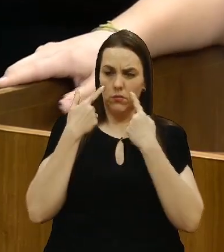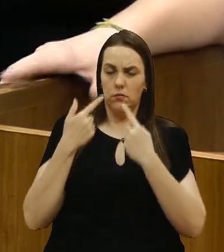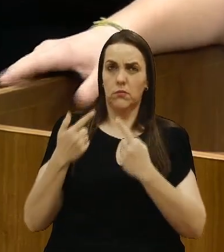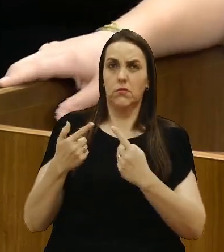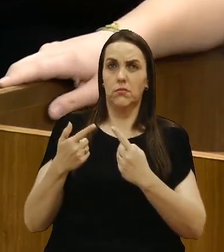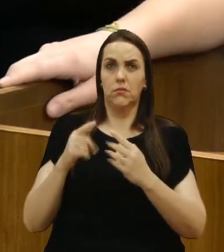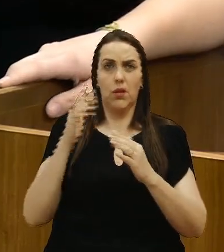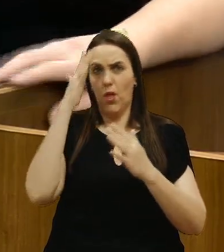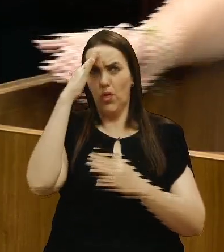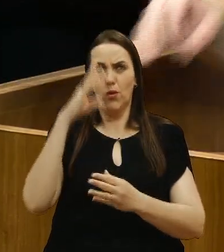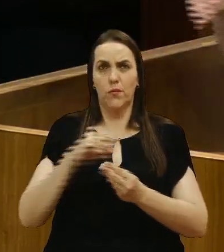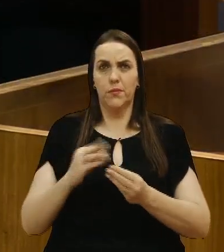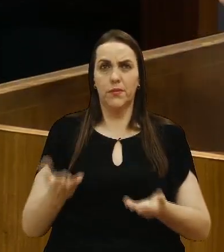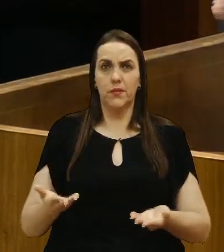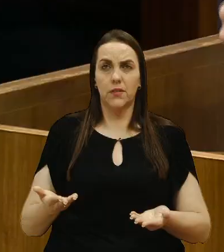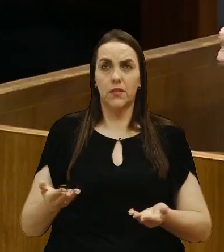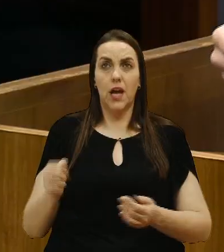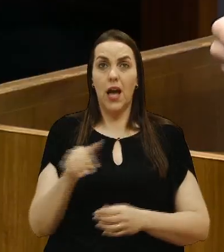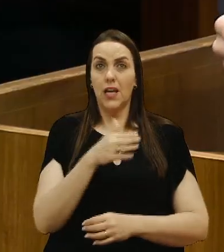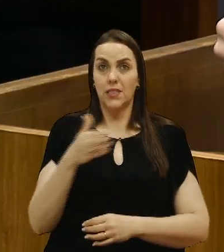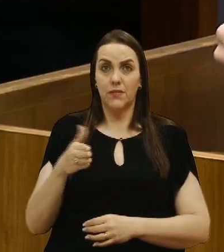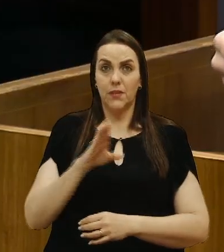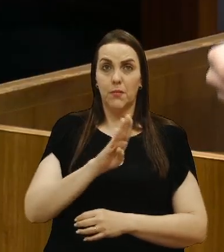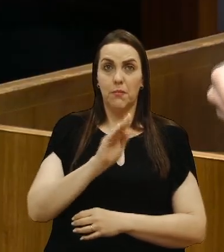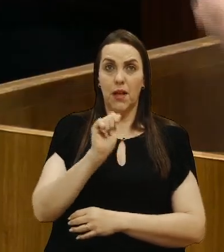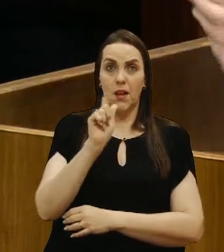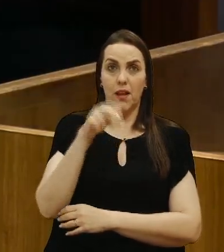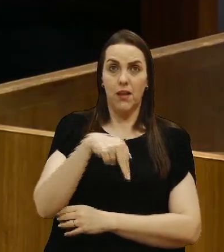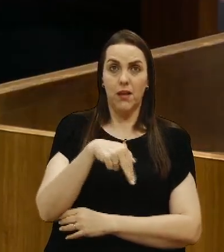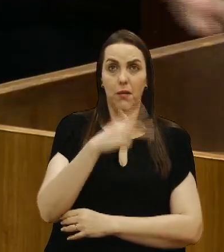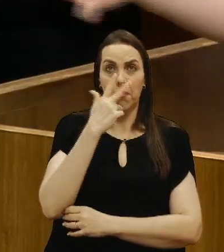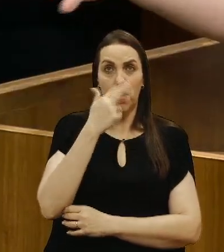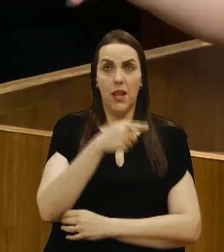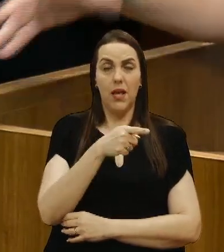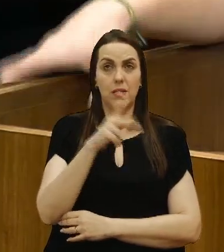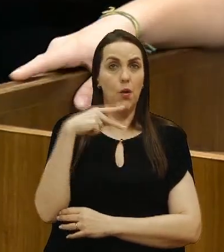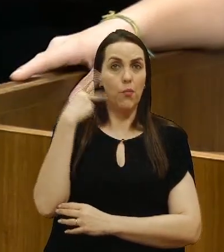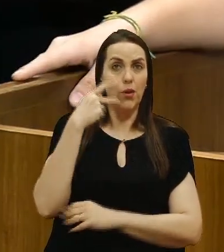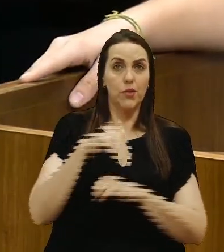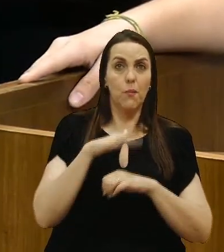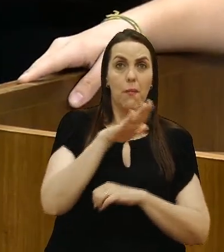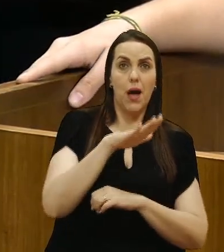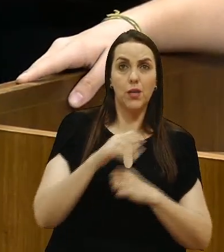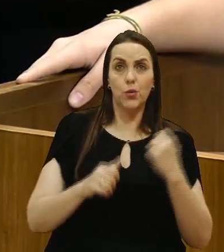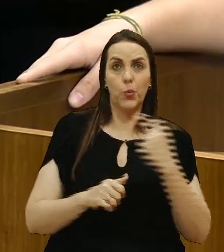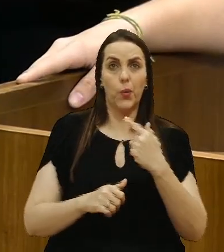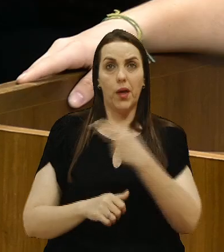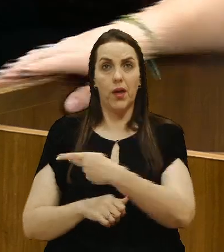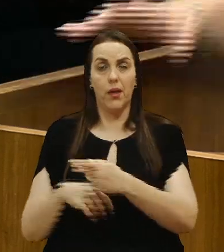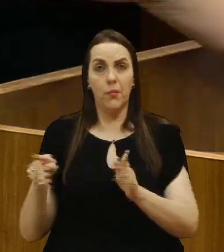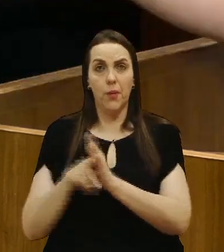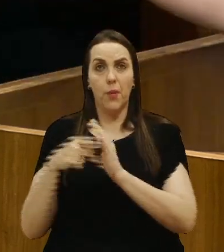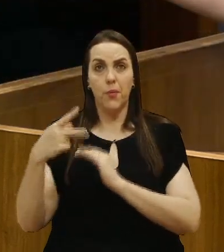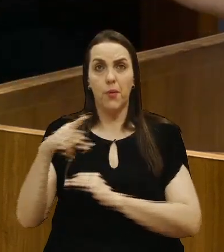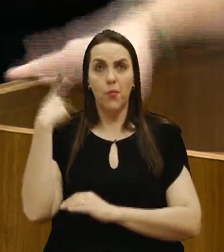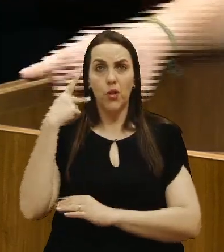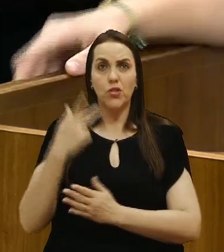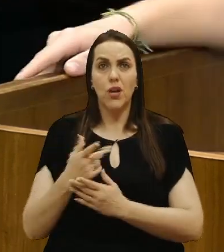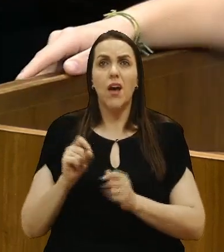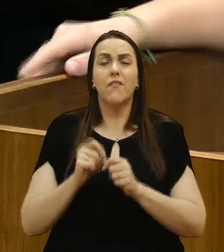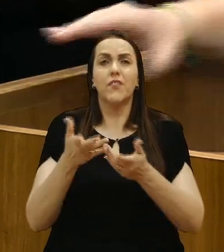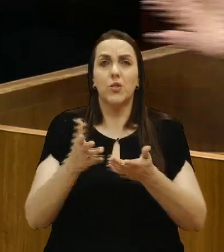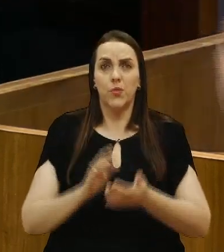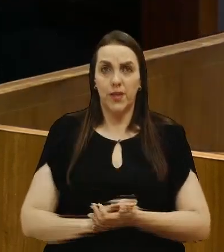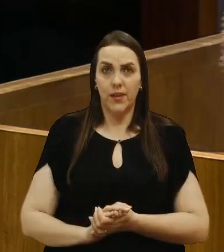não compreendo. Às vezes o Balém parece mais político que os políticos. O que ele está fazendo lá do